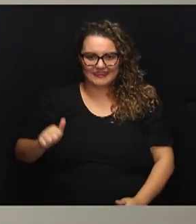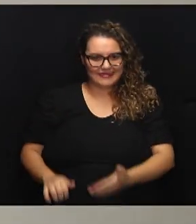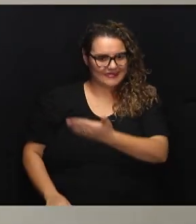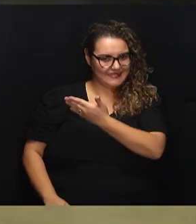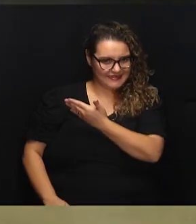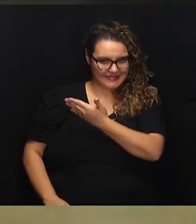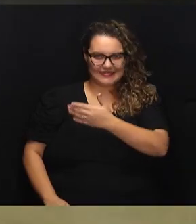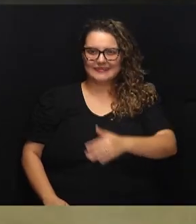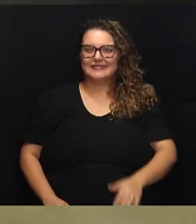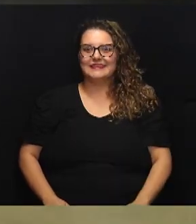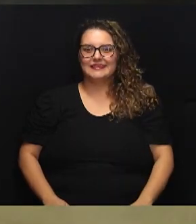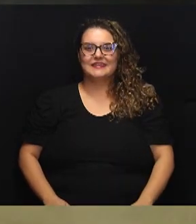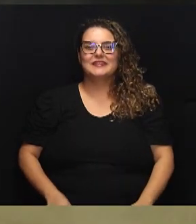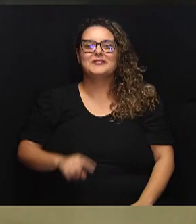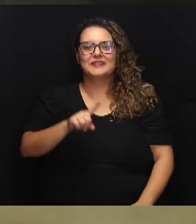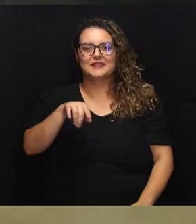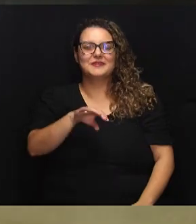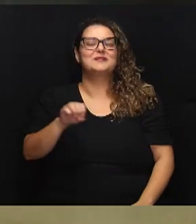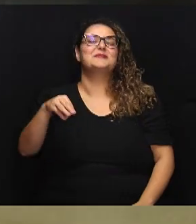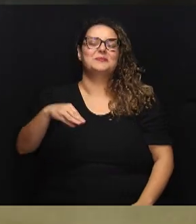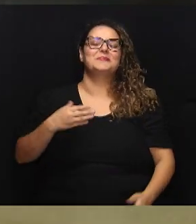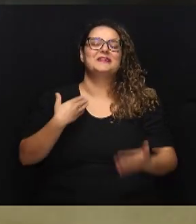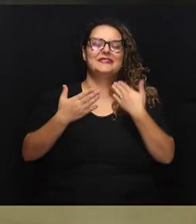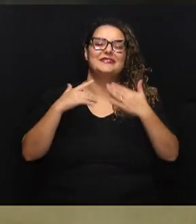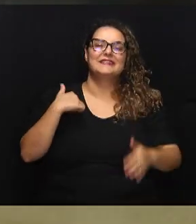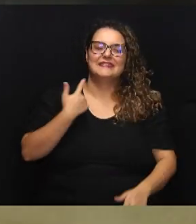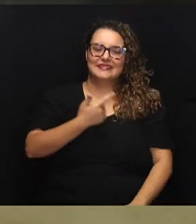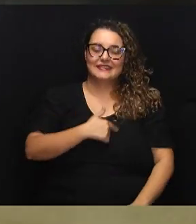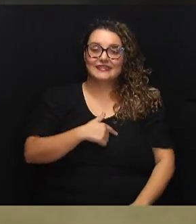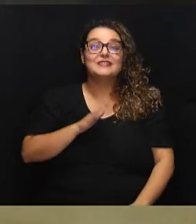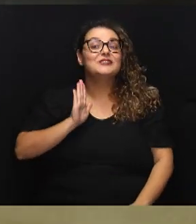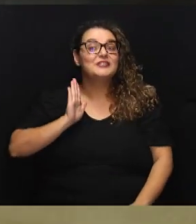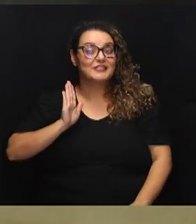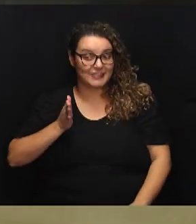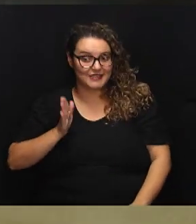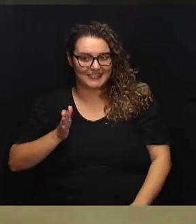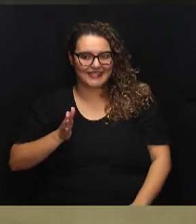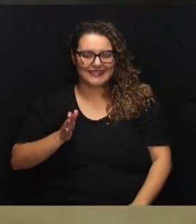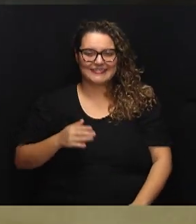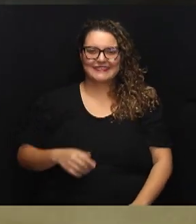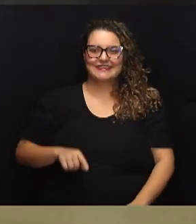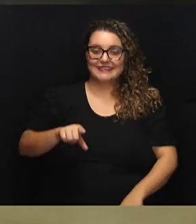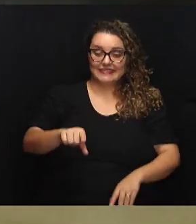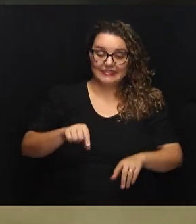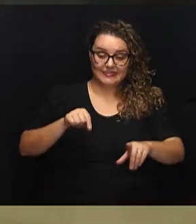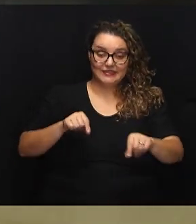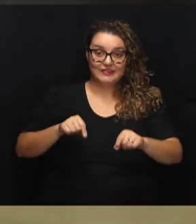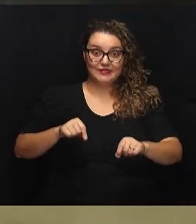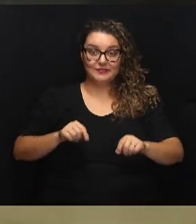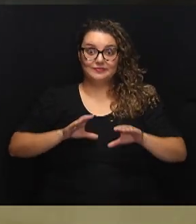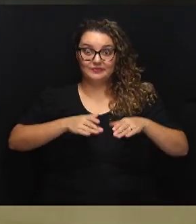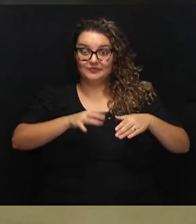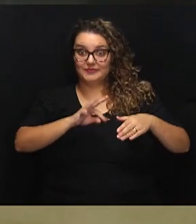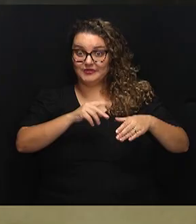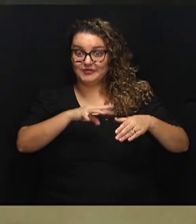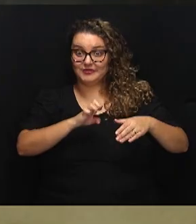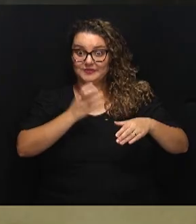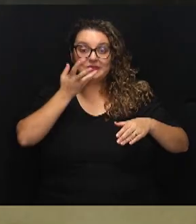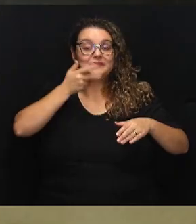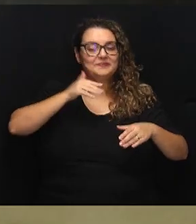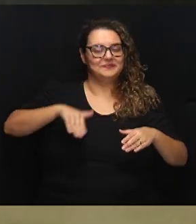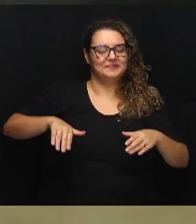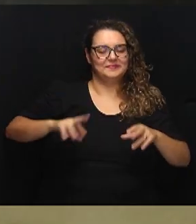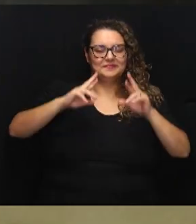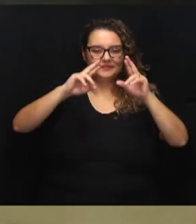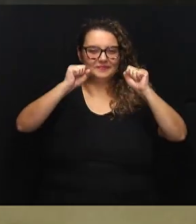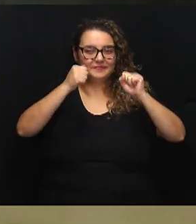Silvestre, via Zoom, e vai conversar conosco daqui a pouquinho sobre a escolha do time de futebol das crianças, do seu